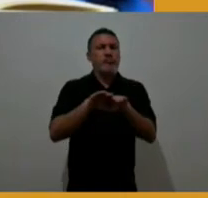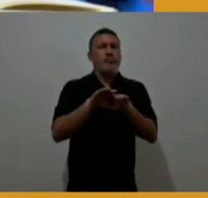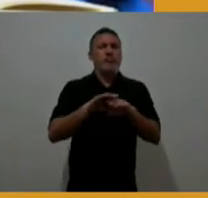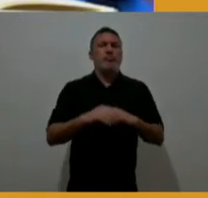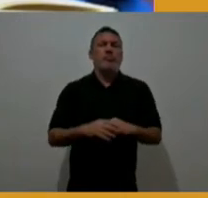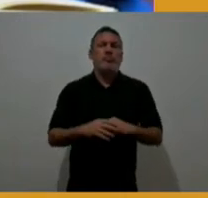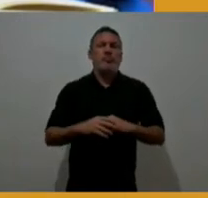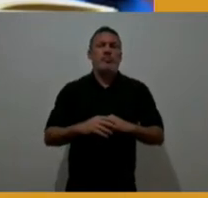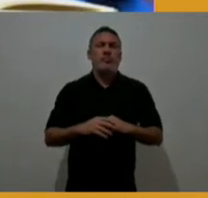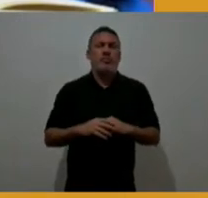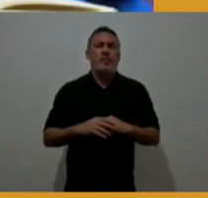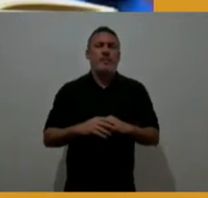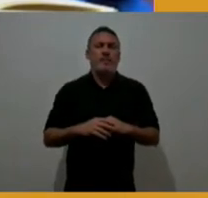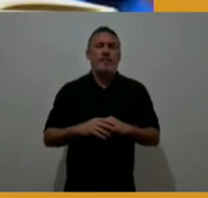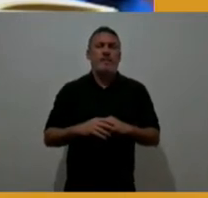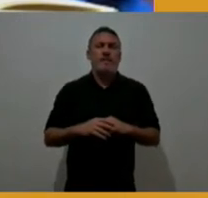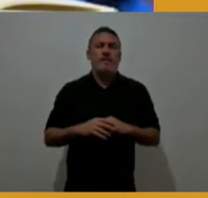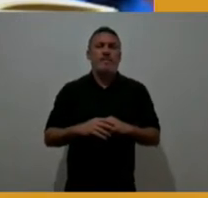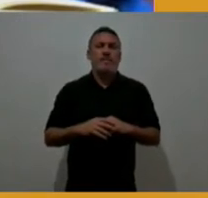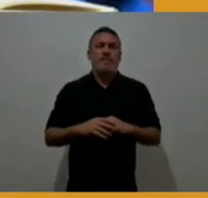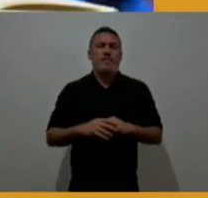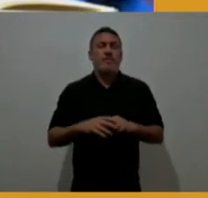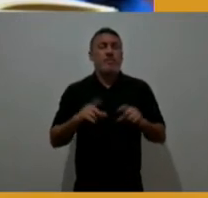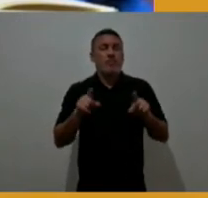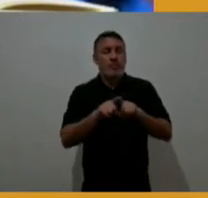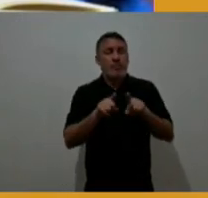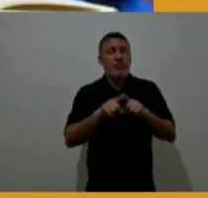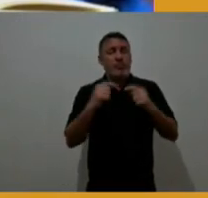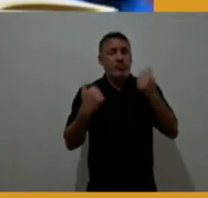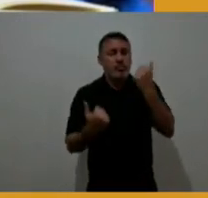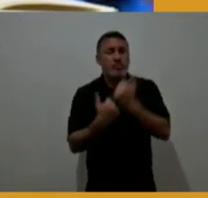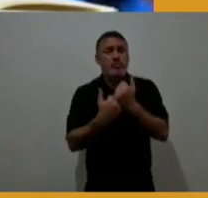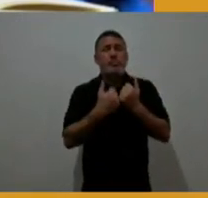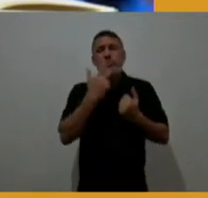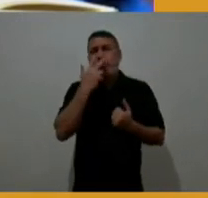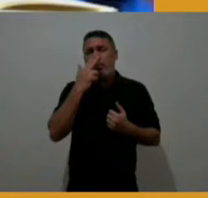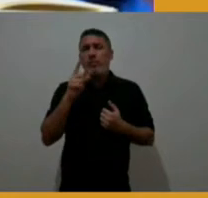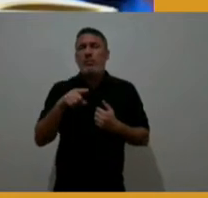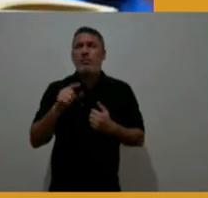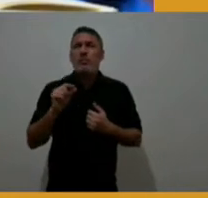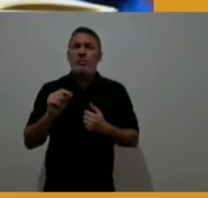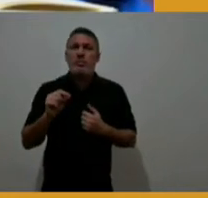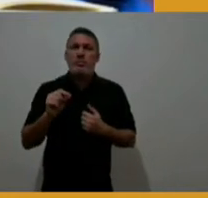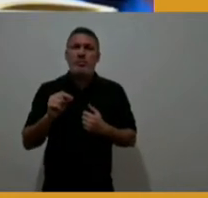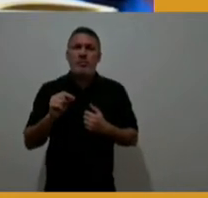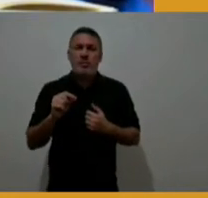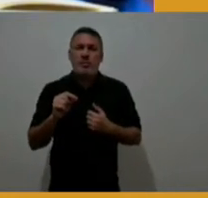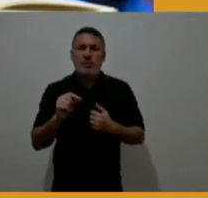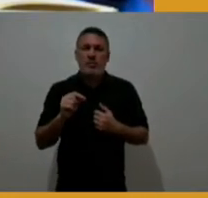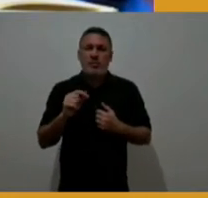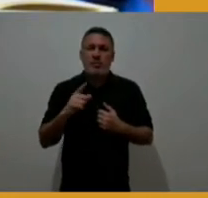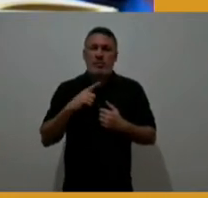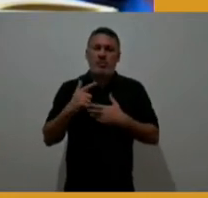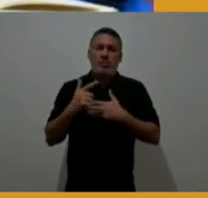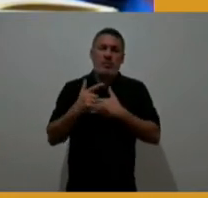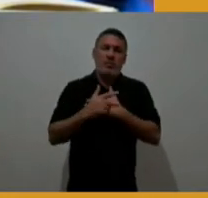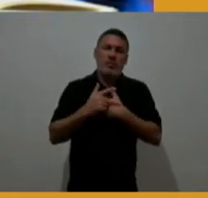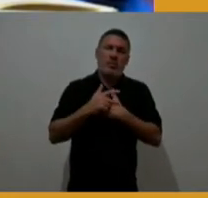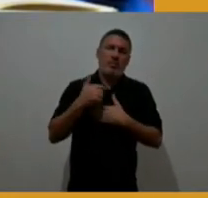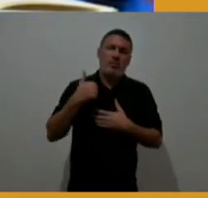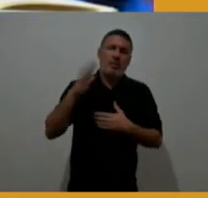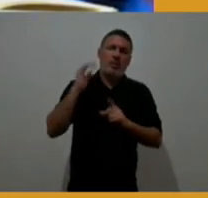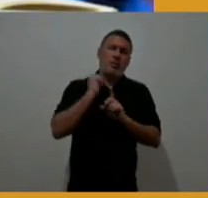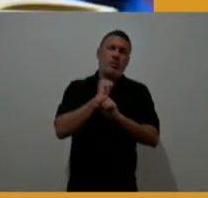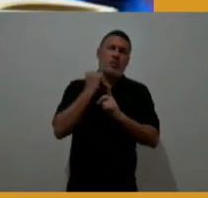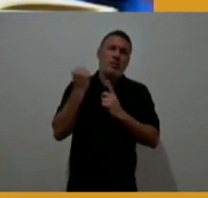para o desenrolar de um papel mais socialmente responsável por parte das